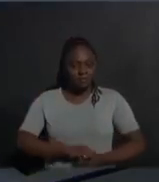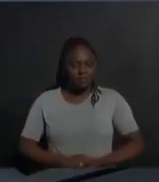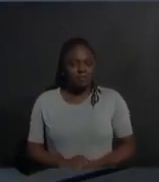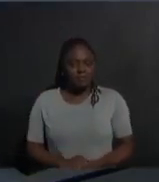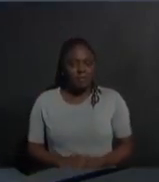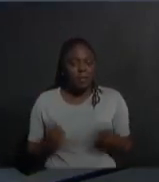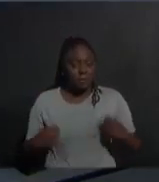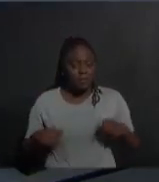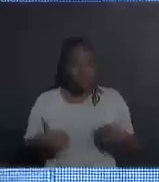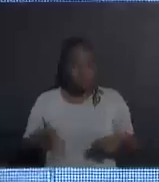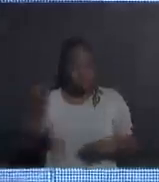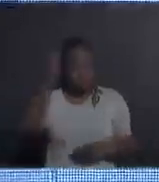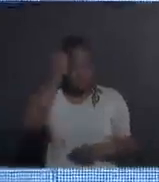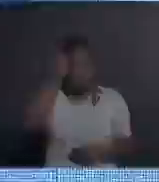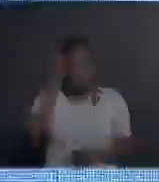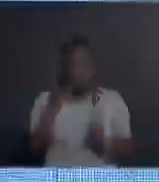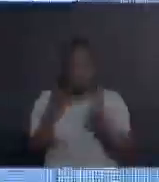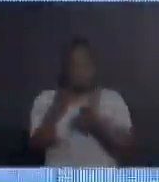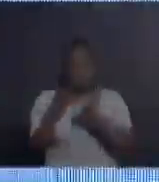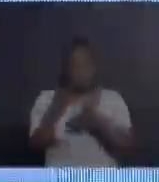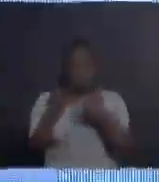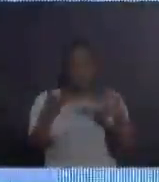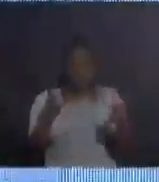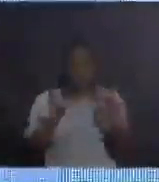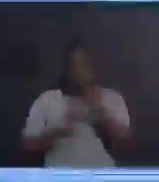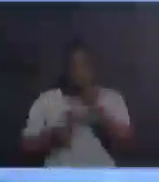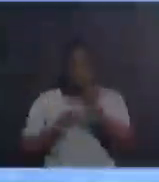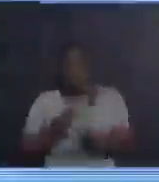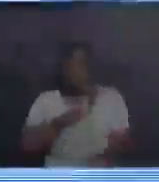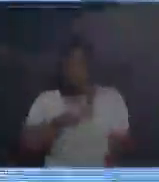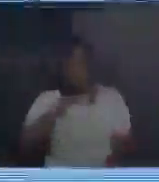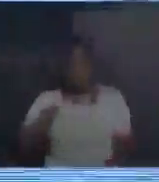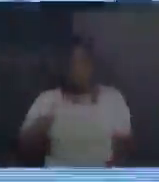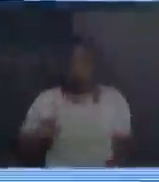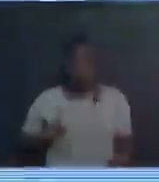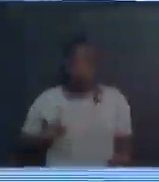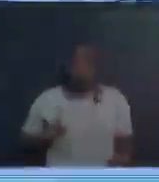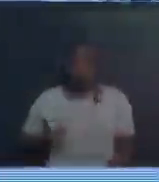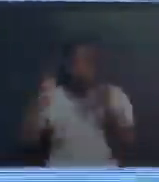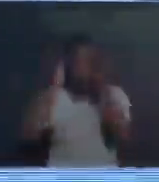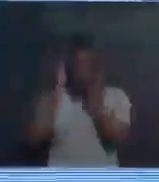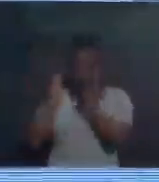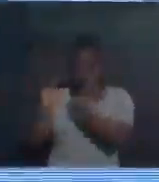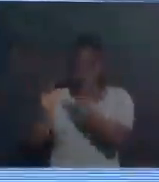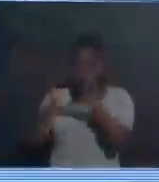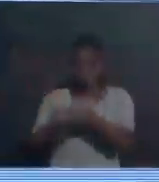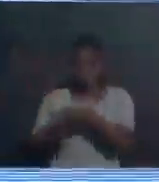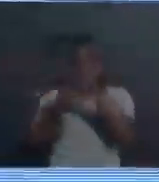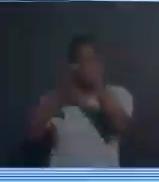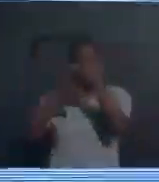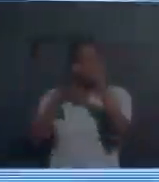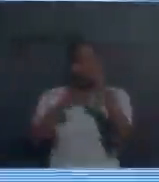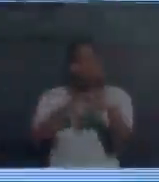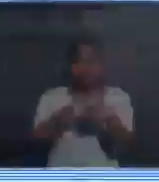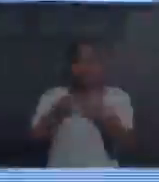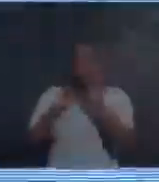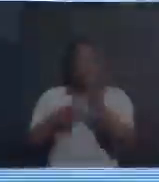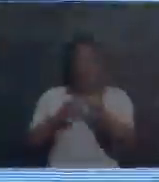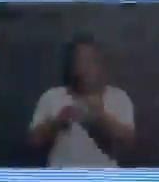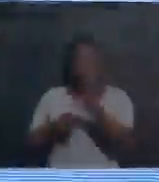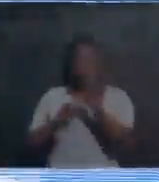Tem que arrepender. Terceira coisa que é o ensino dos apóstolos, submissão aos líderes. Porque o ensino é